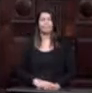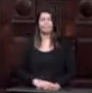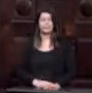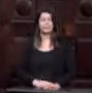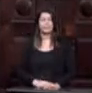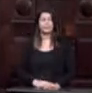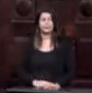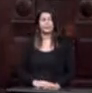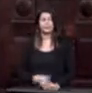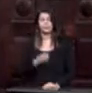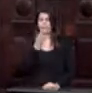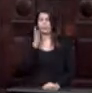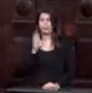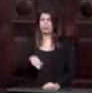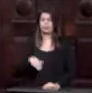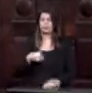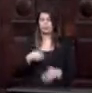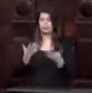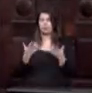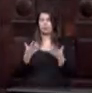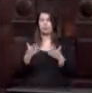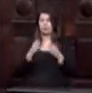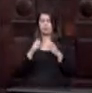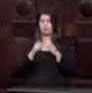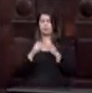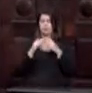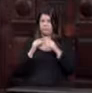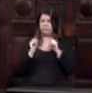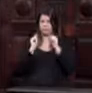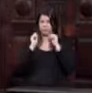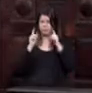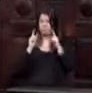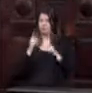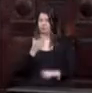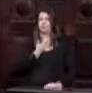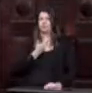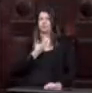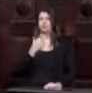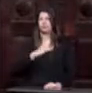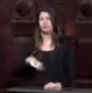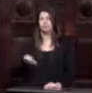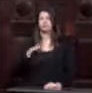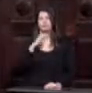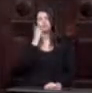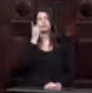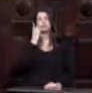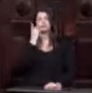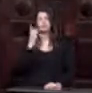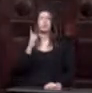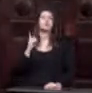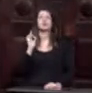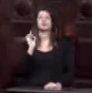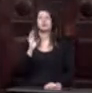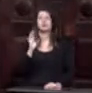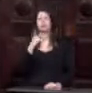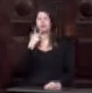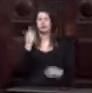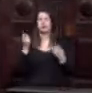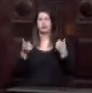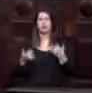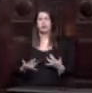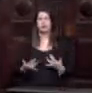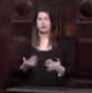boa tarde. Eu gostaria de pedir a atenção dos nossos companheiros e companheiras aqui, apenas para dizer